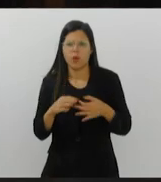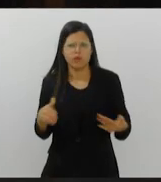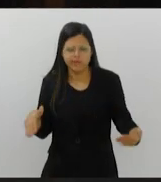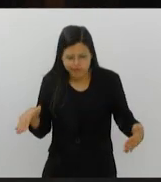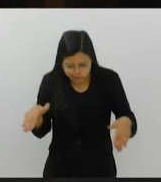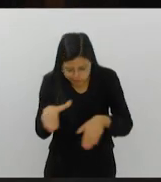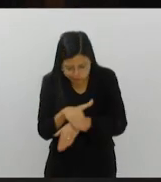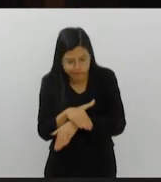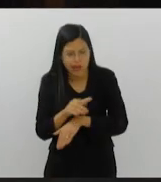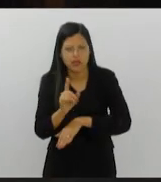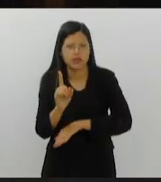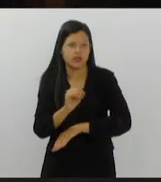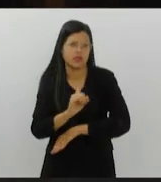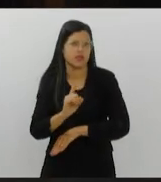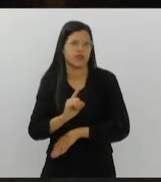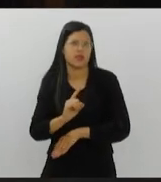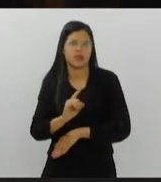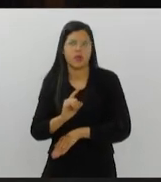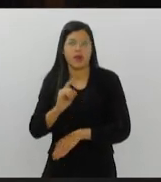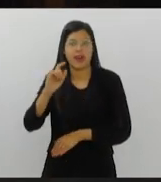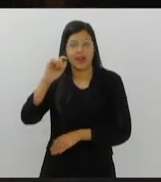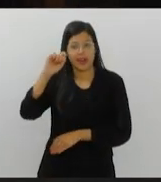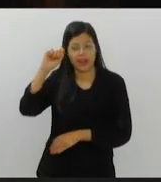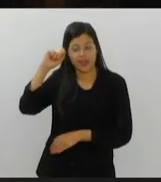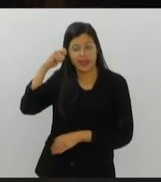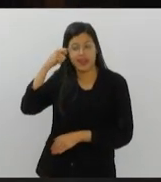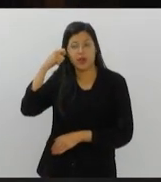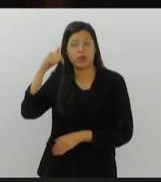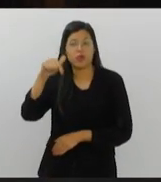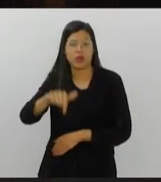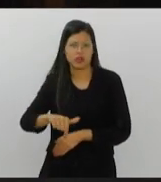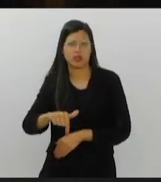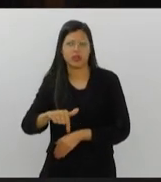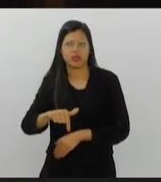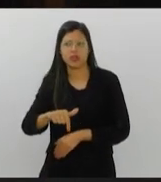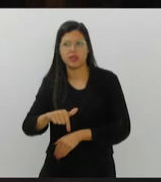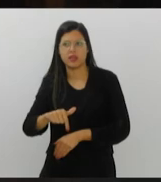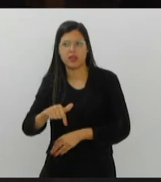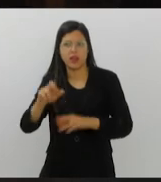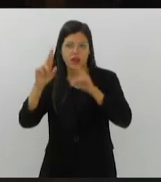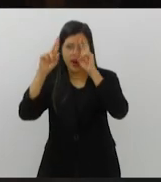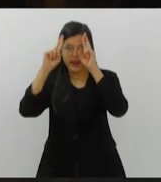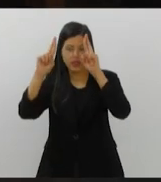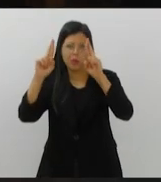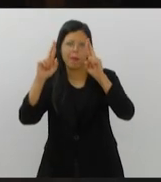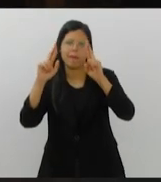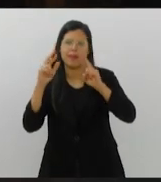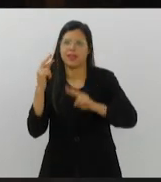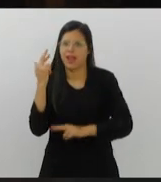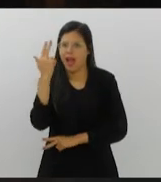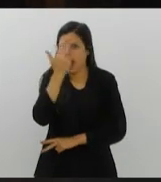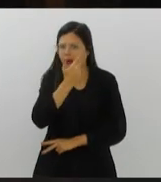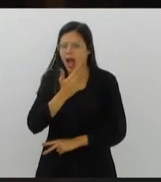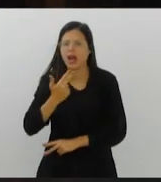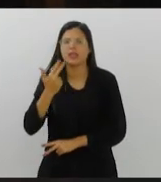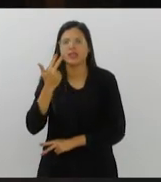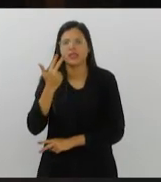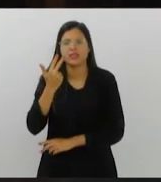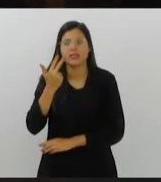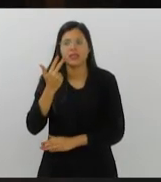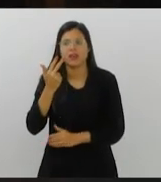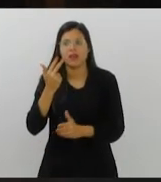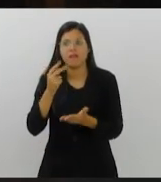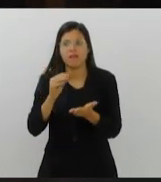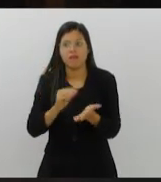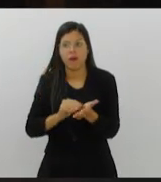subalternizar. Negro que estão aqui, respeitem a sua raça. Falta pouco para